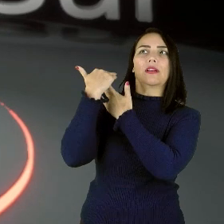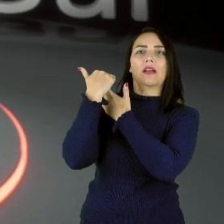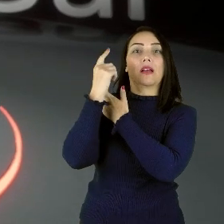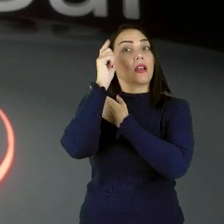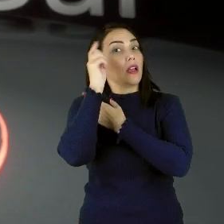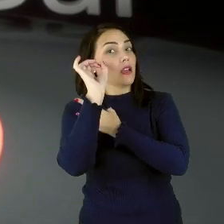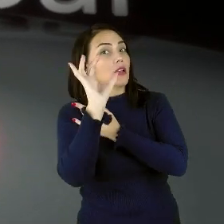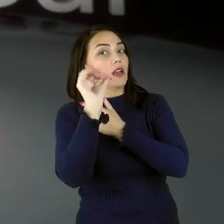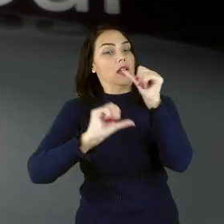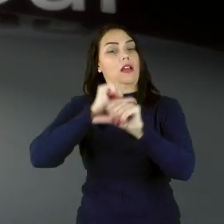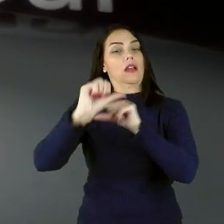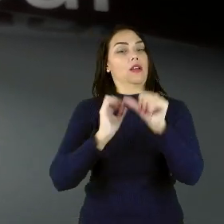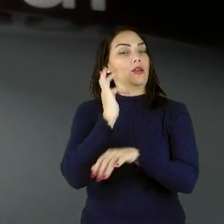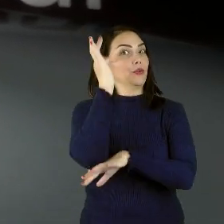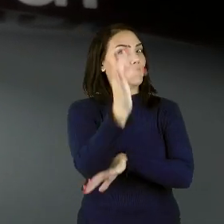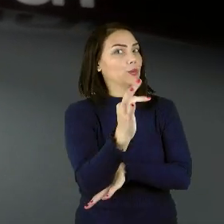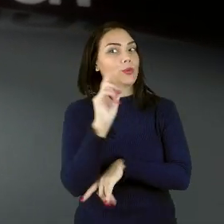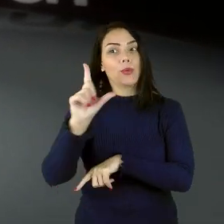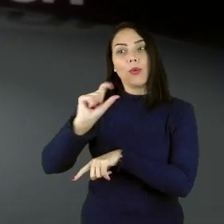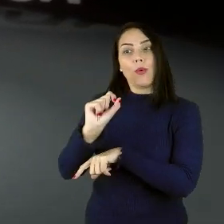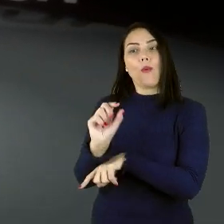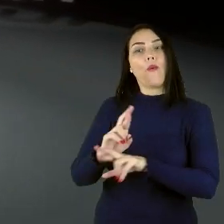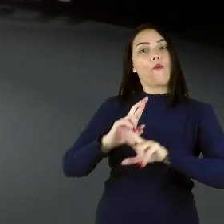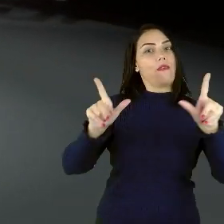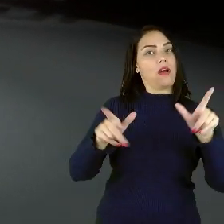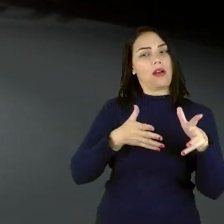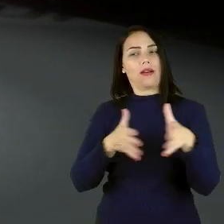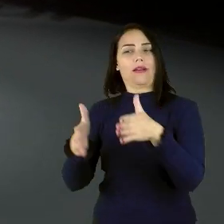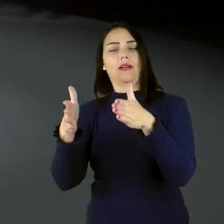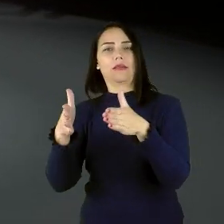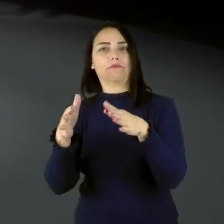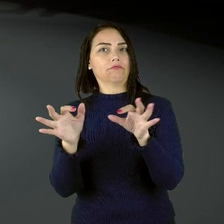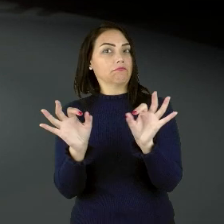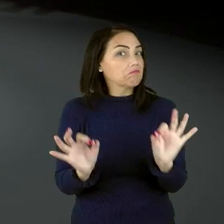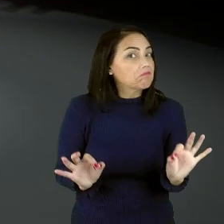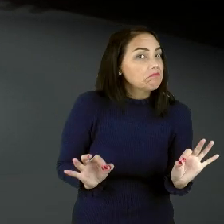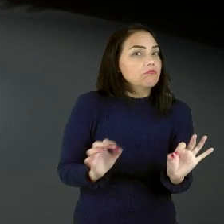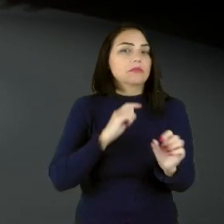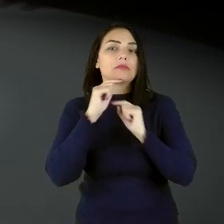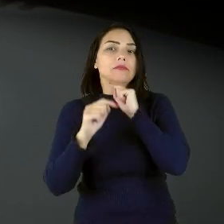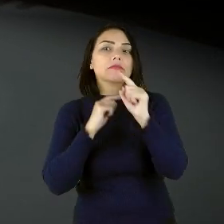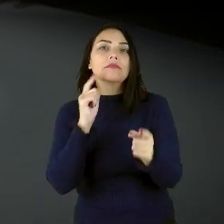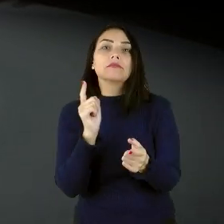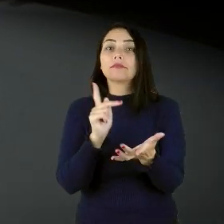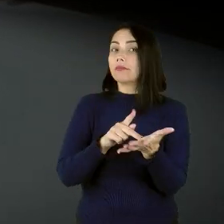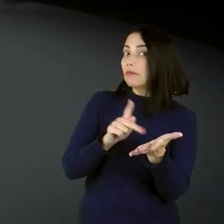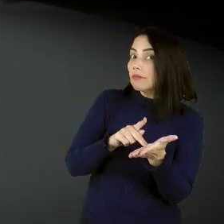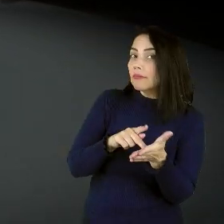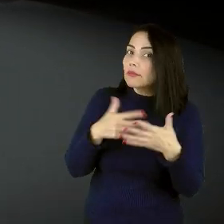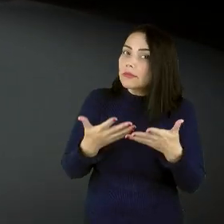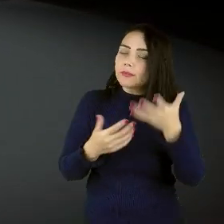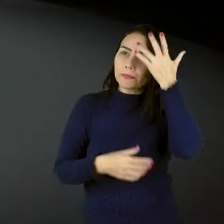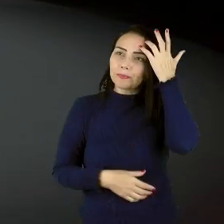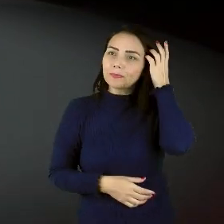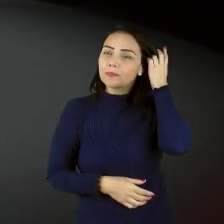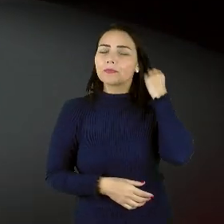nosso futuro perante a isso. Podemos escolher um outro caminho, claro, questionando nossas certezas. Né? Com isso também, não estou pedindo